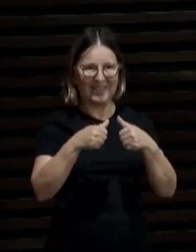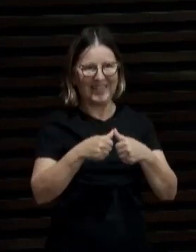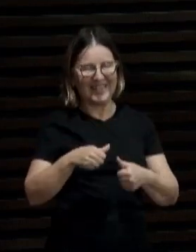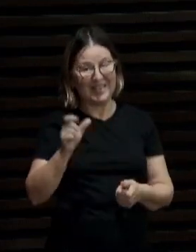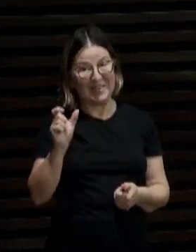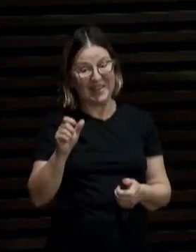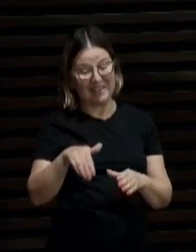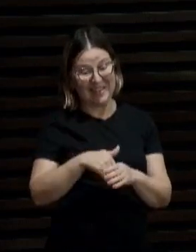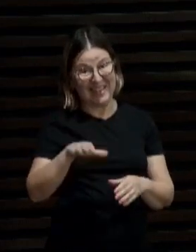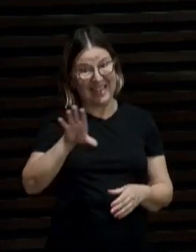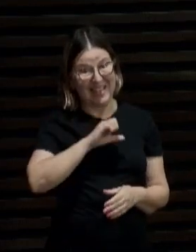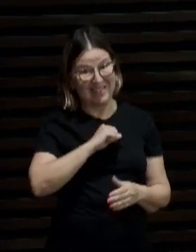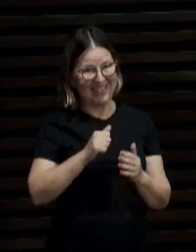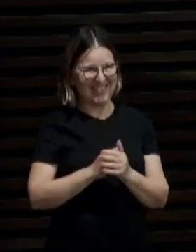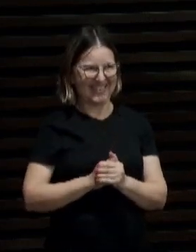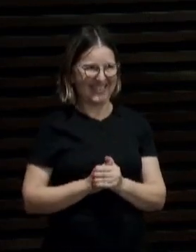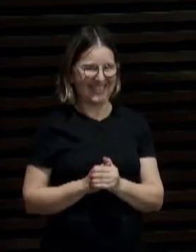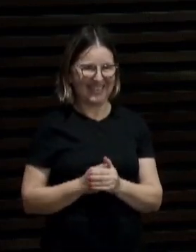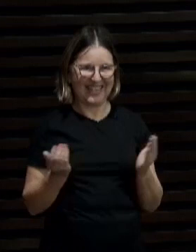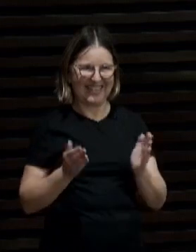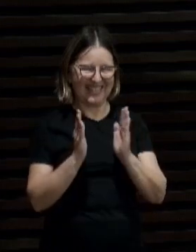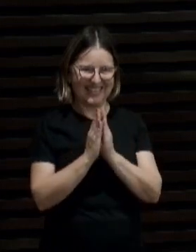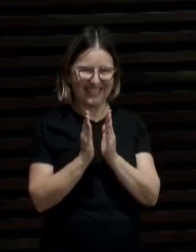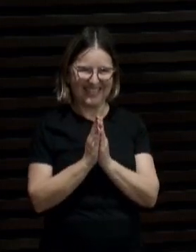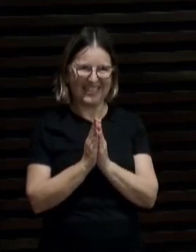amor. Amém? Vamos orar, meus irmãos?